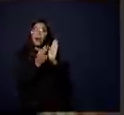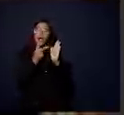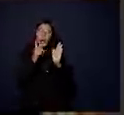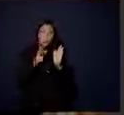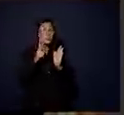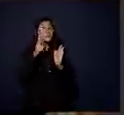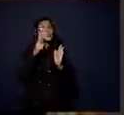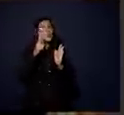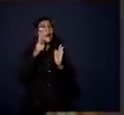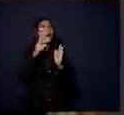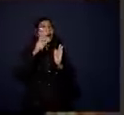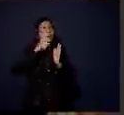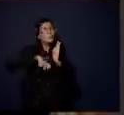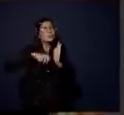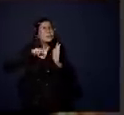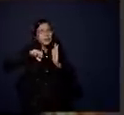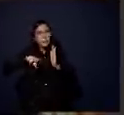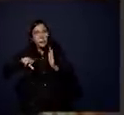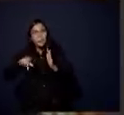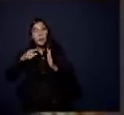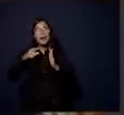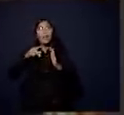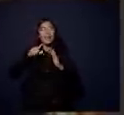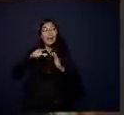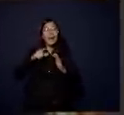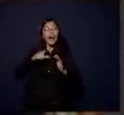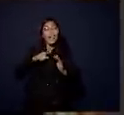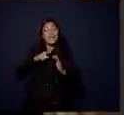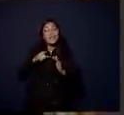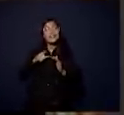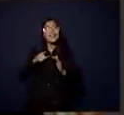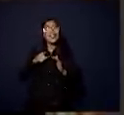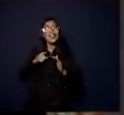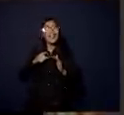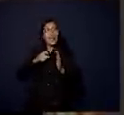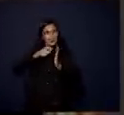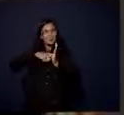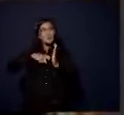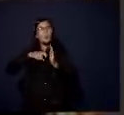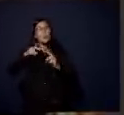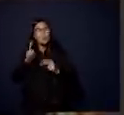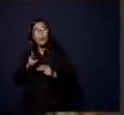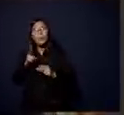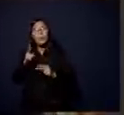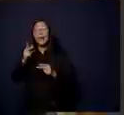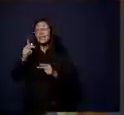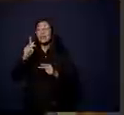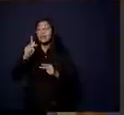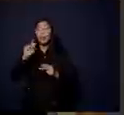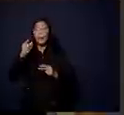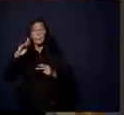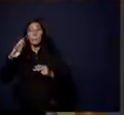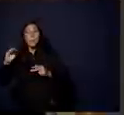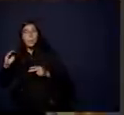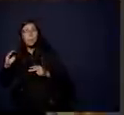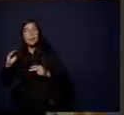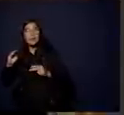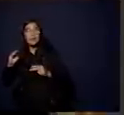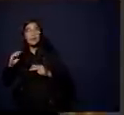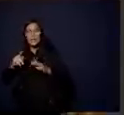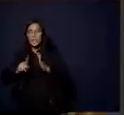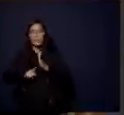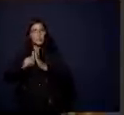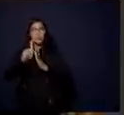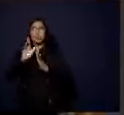carga tributária ela é feita ela é estruturada de forma a garantir que a carga tributária como proporção do PIB não vai aumentar mas se